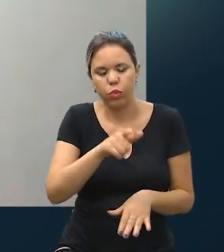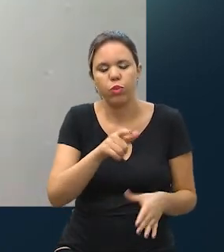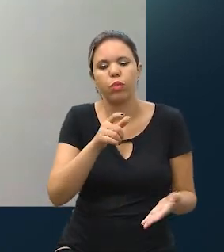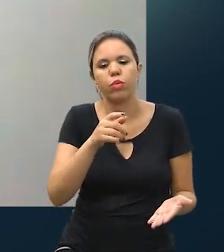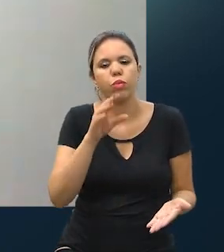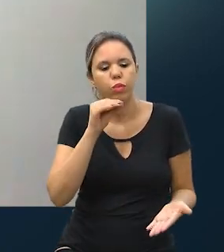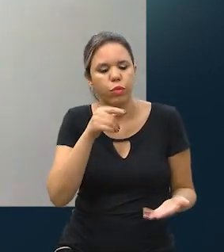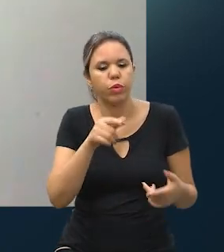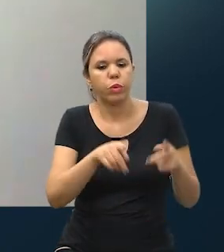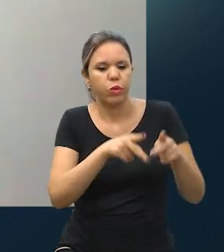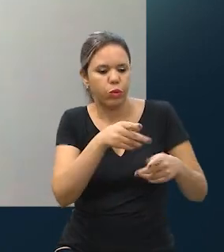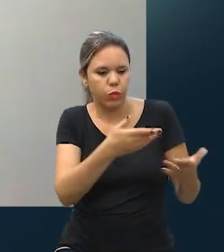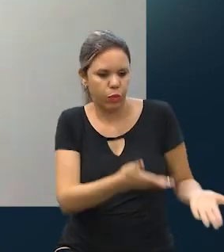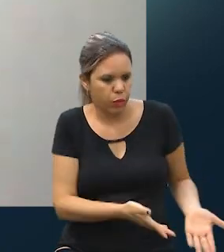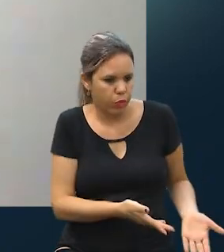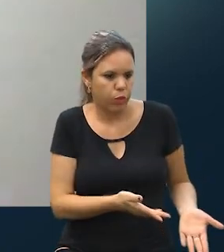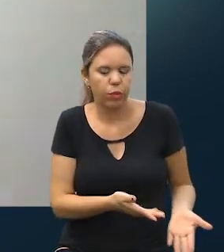ou